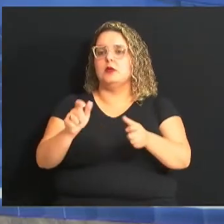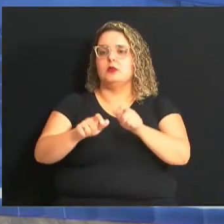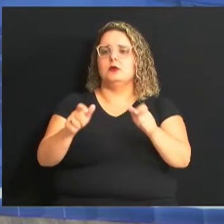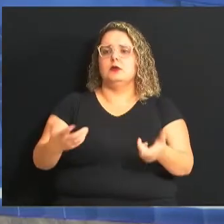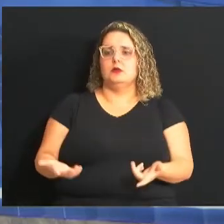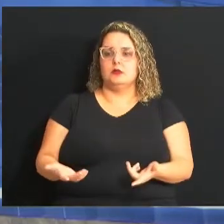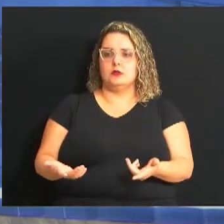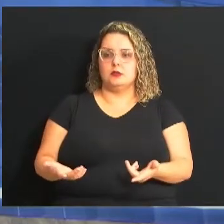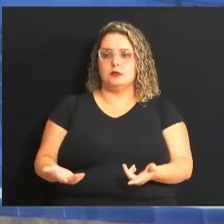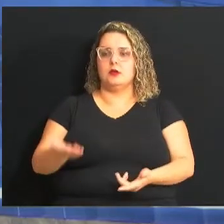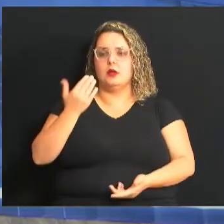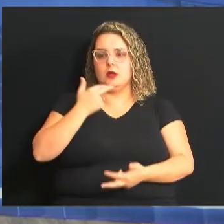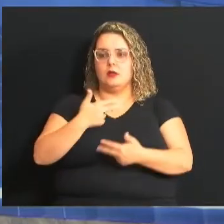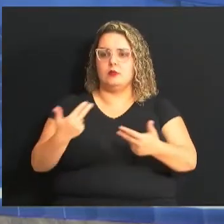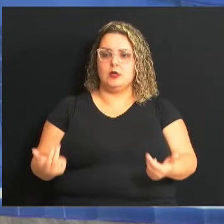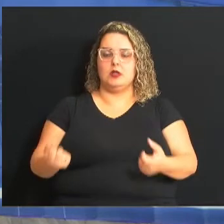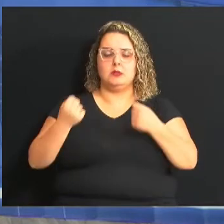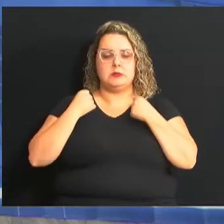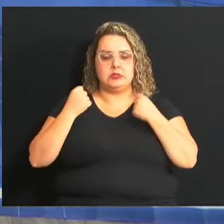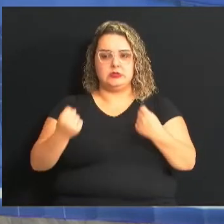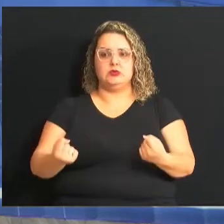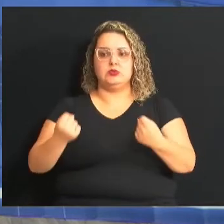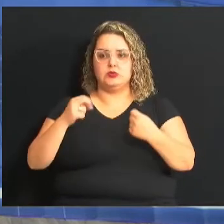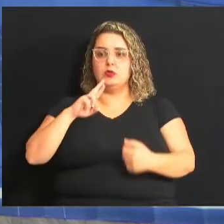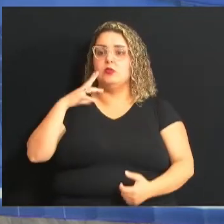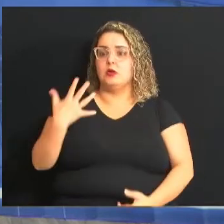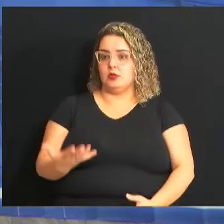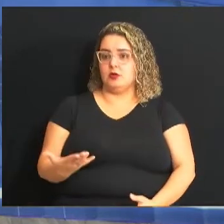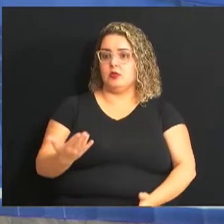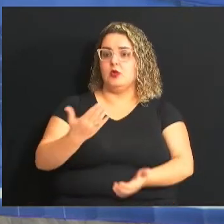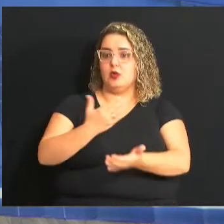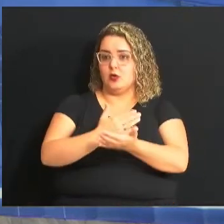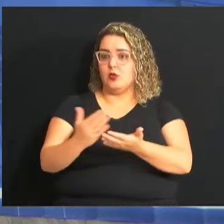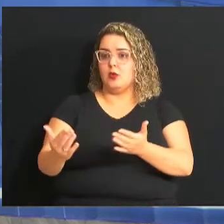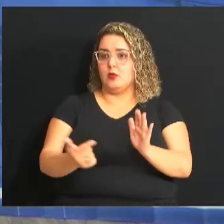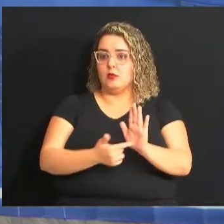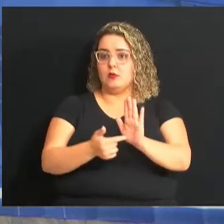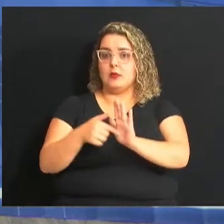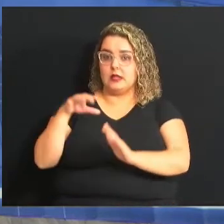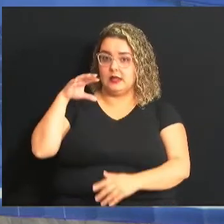Aliado à alimentação, atividade física, o resultado já começa a aparecer logo?